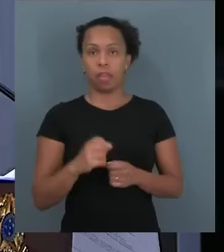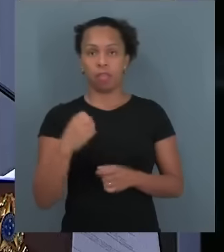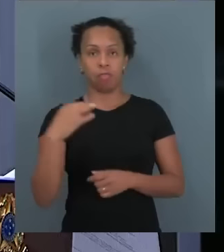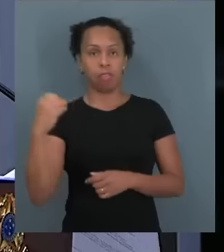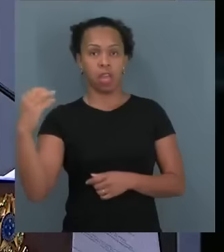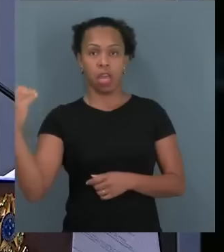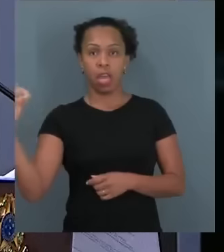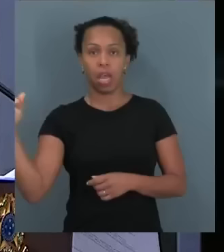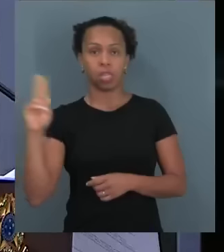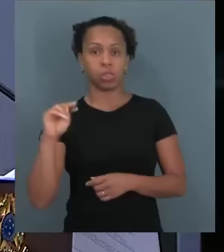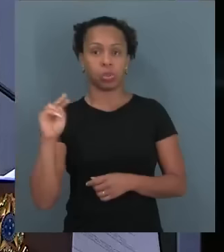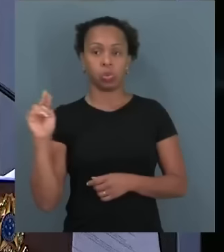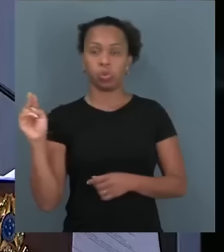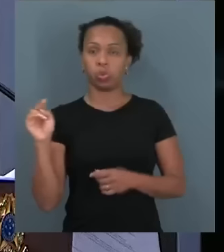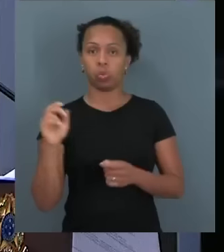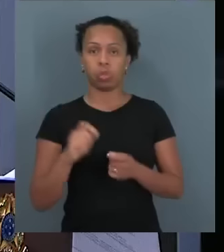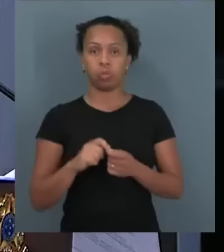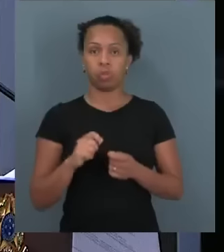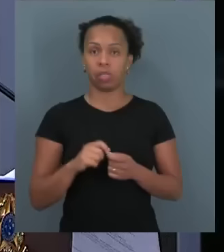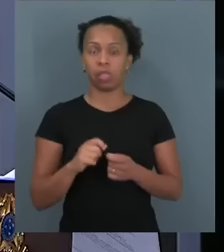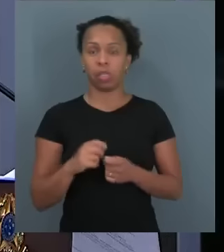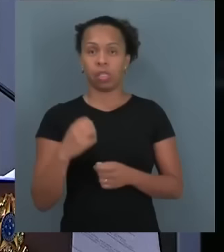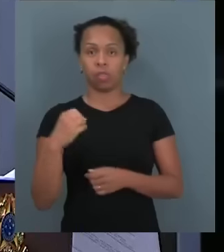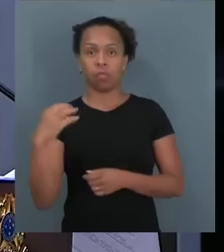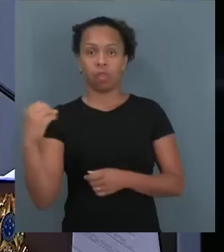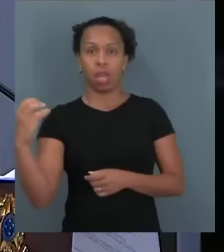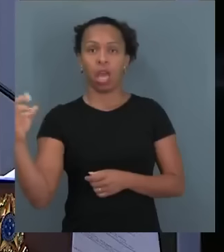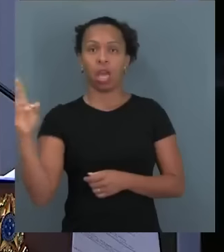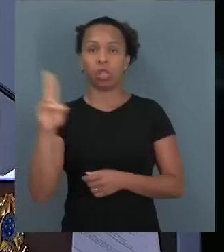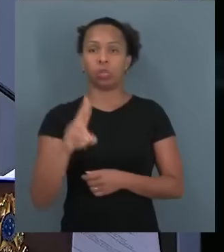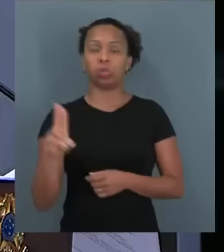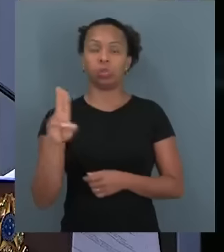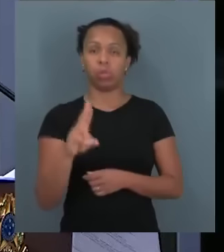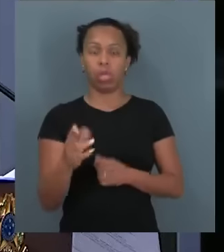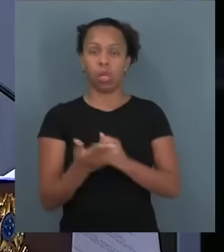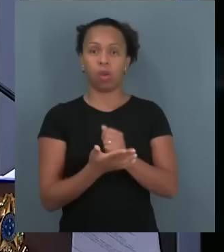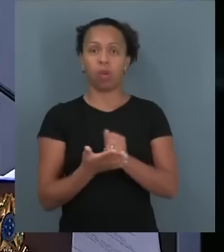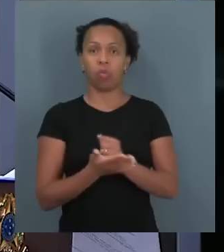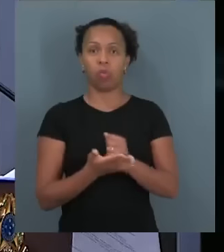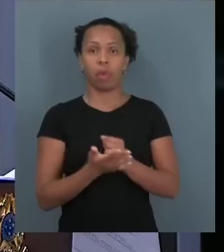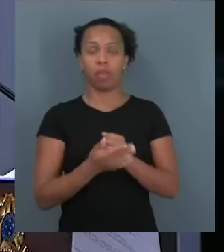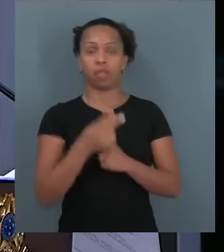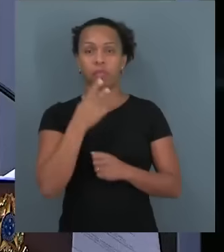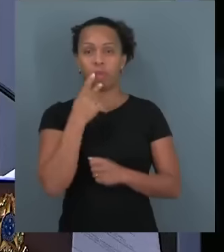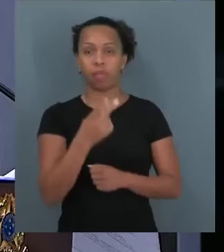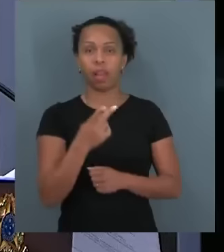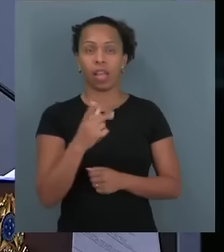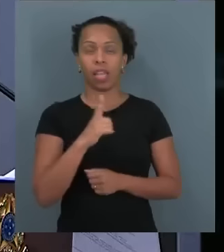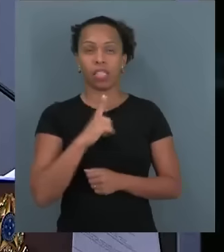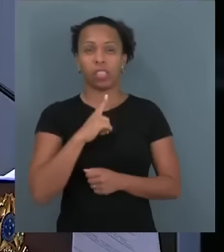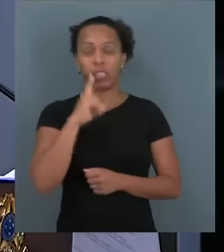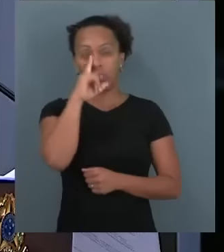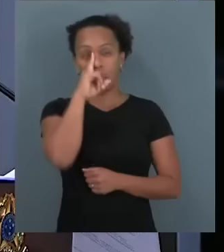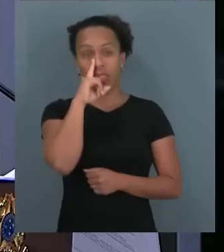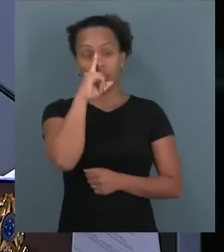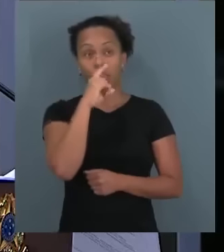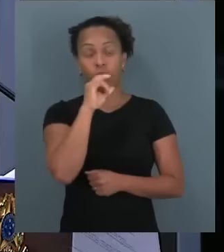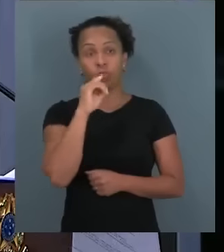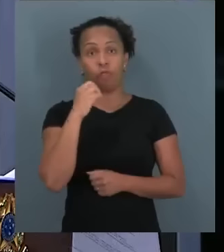ele jamais fez, uma viagem que foi usada como fundamento para dizer que havia risco de